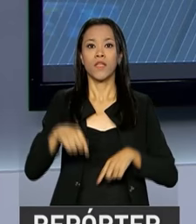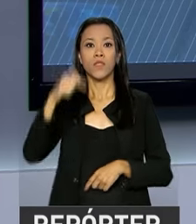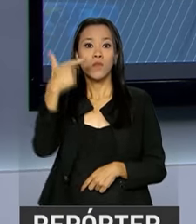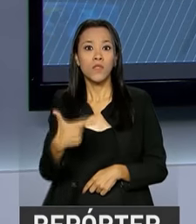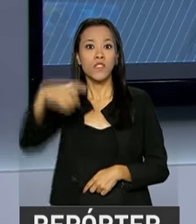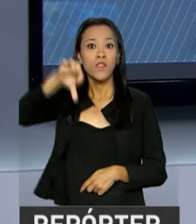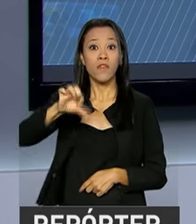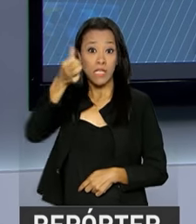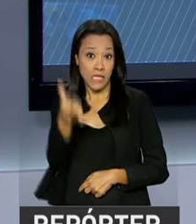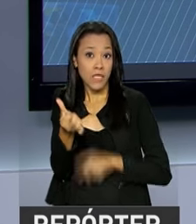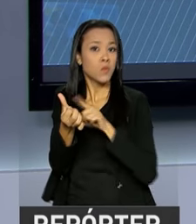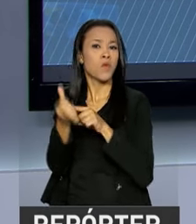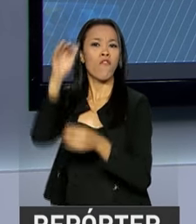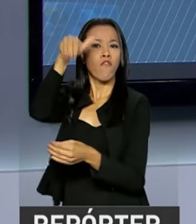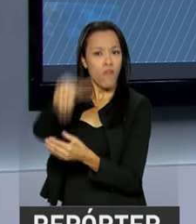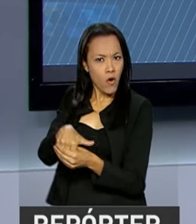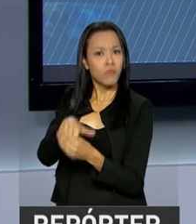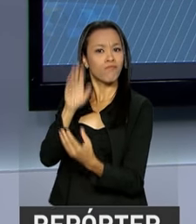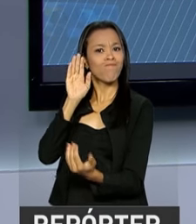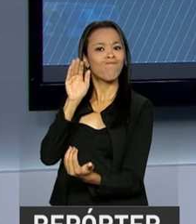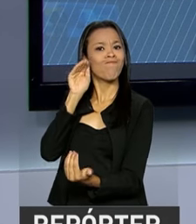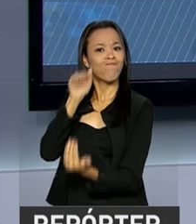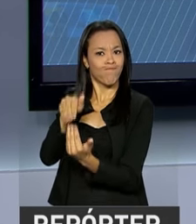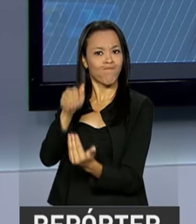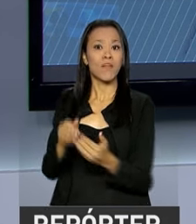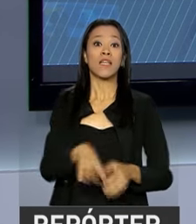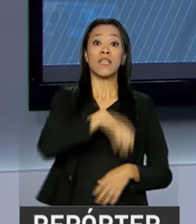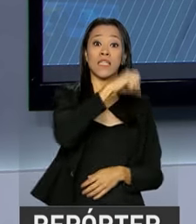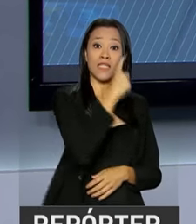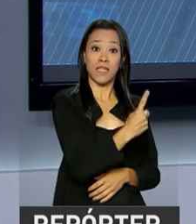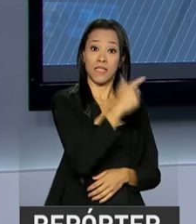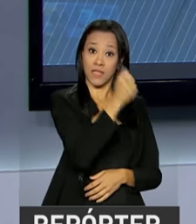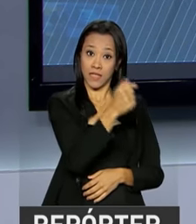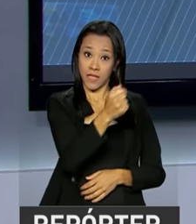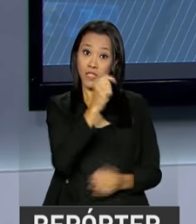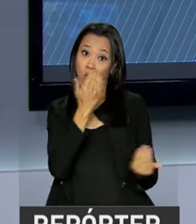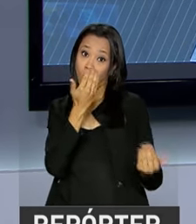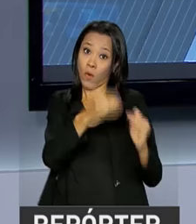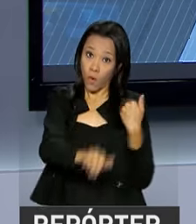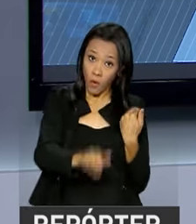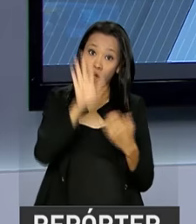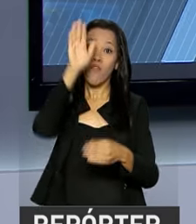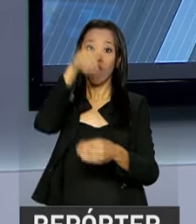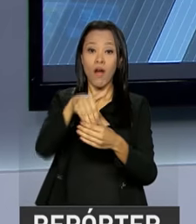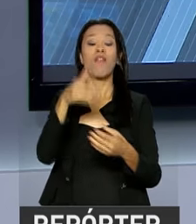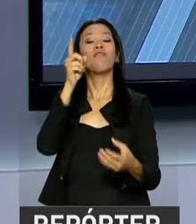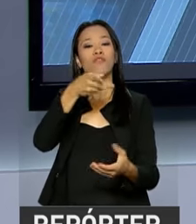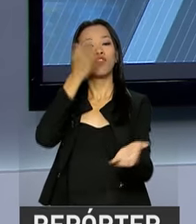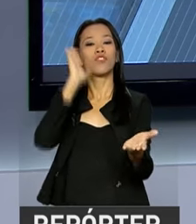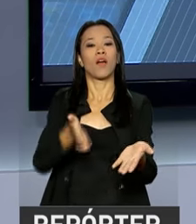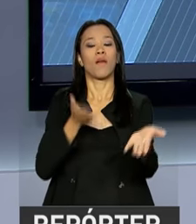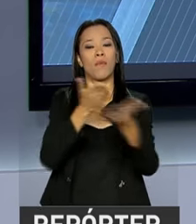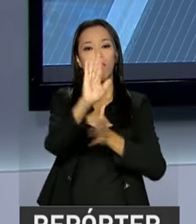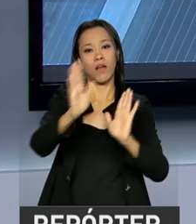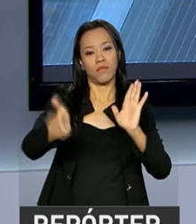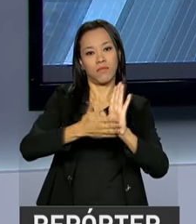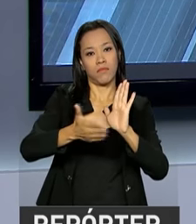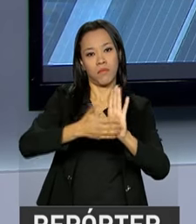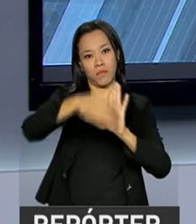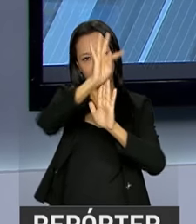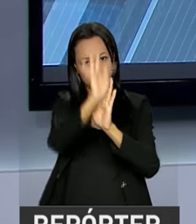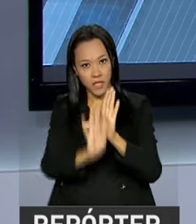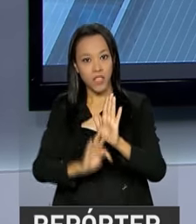por 296 votos a favor e 177 contra foi aprovado o texto base da reforma